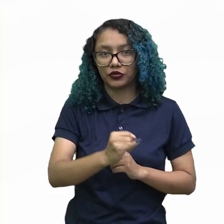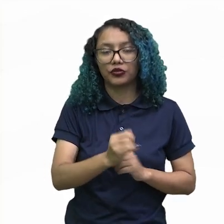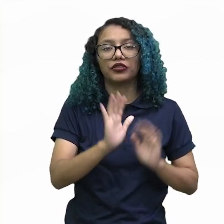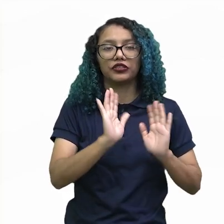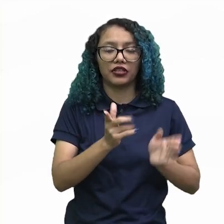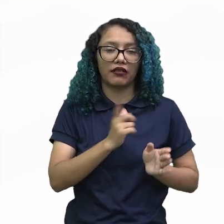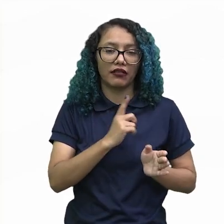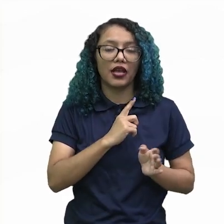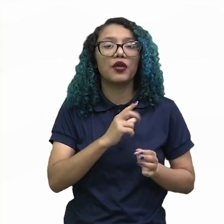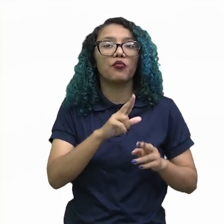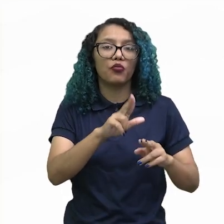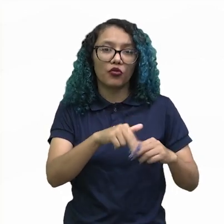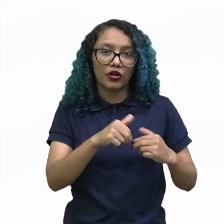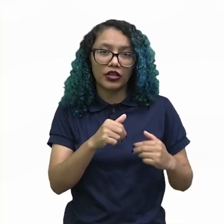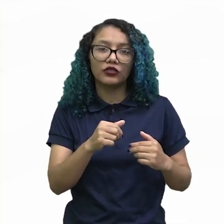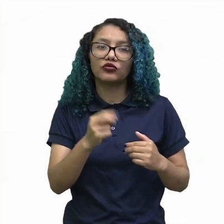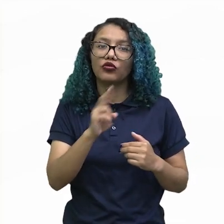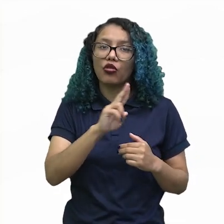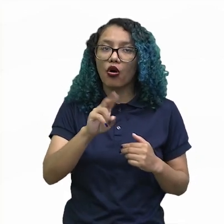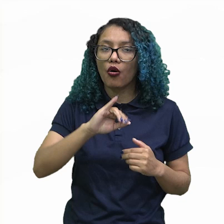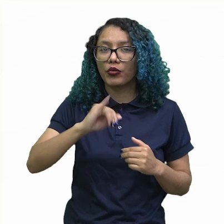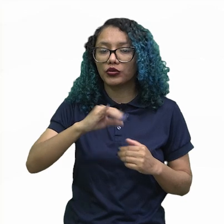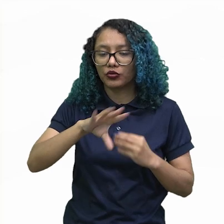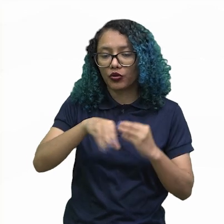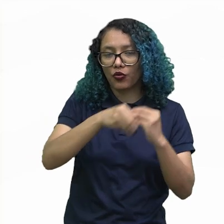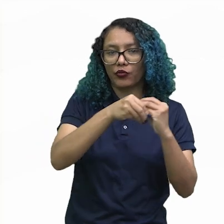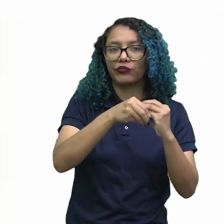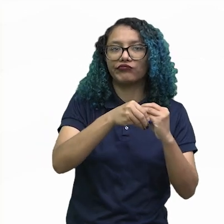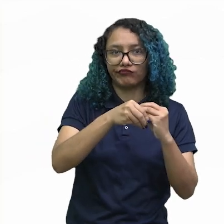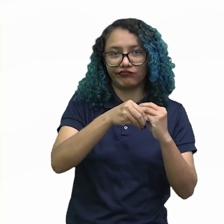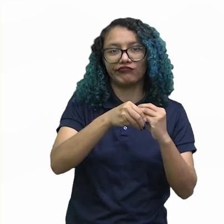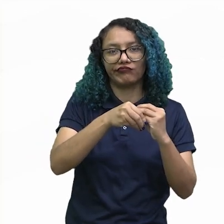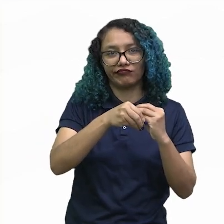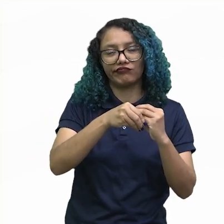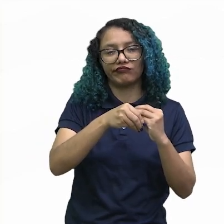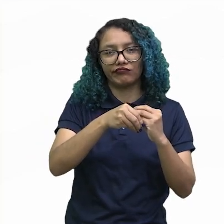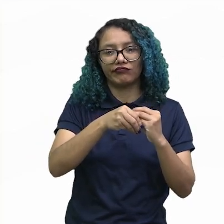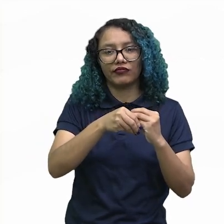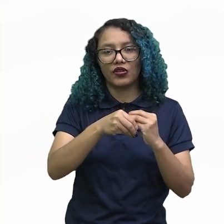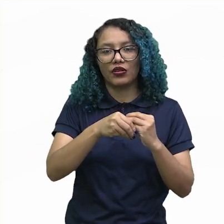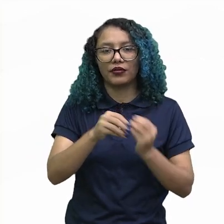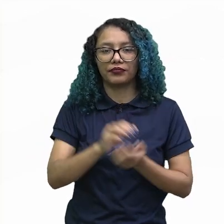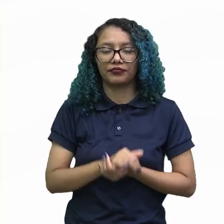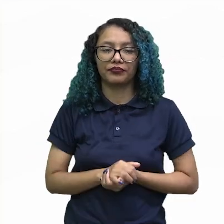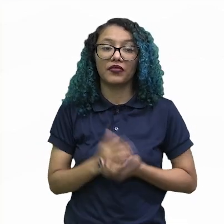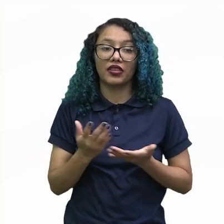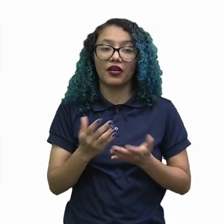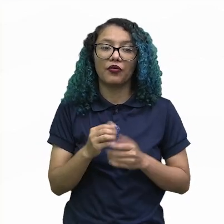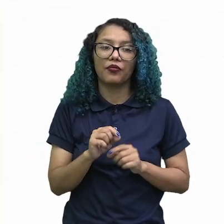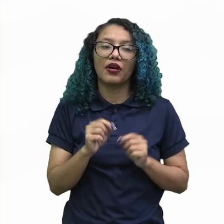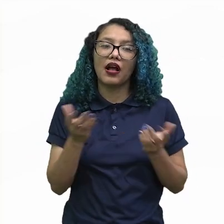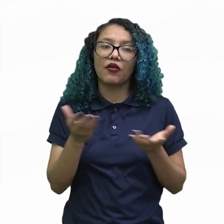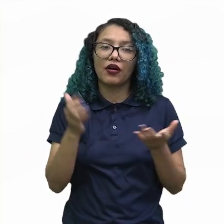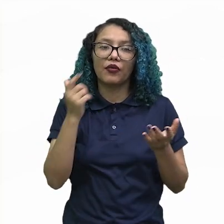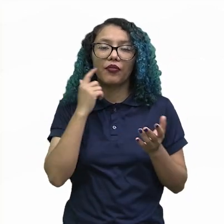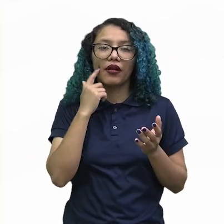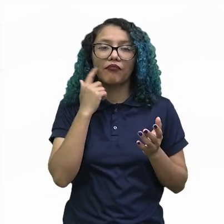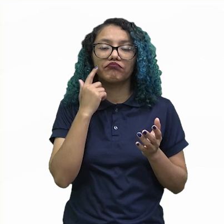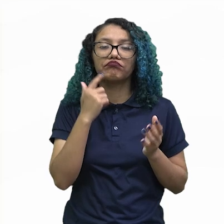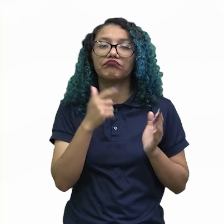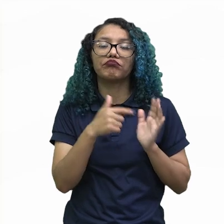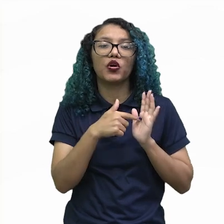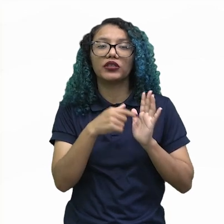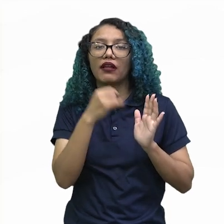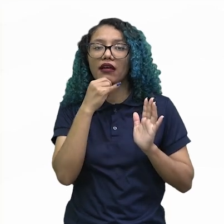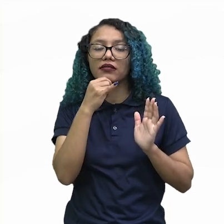isso que ele é chamado, então, nesse caso, de juros sobre juros. E aí, pessoal, para a gente exemplificar um pouco melhor